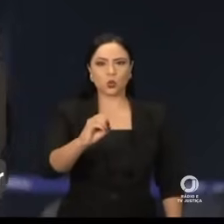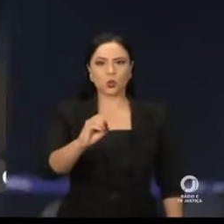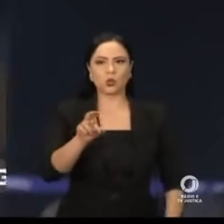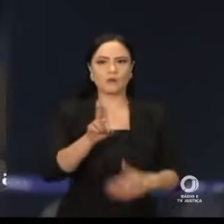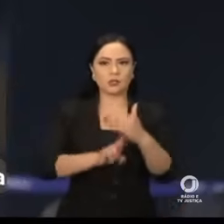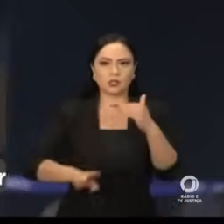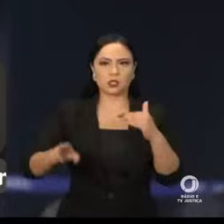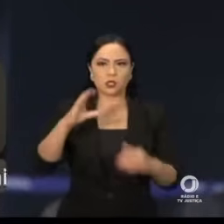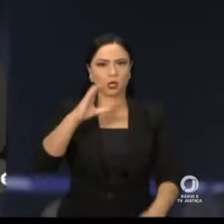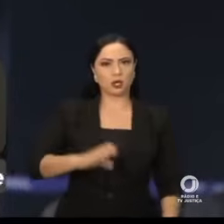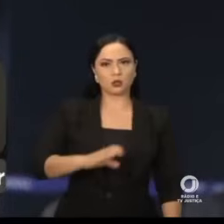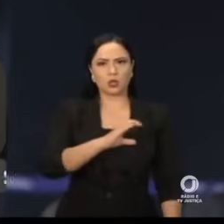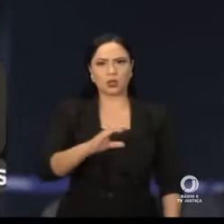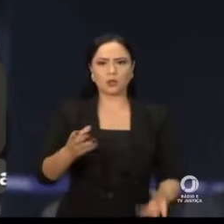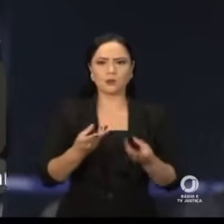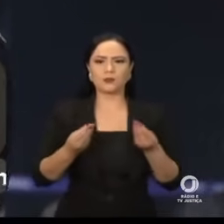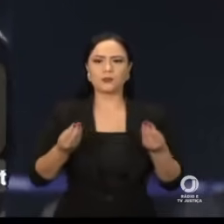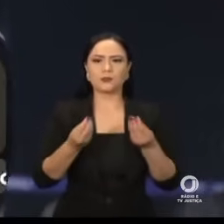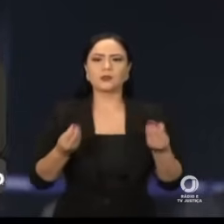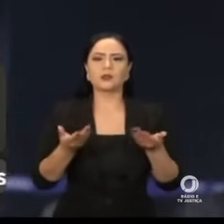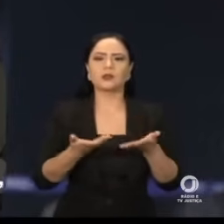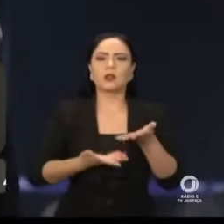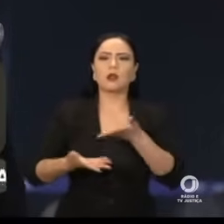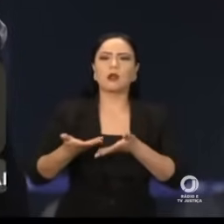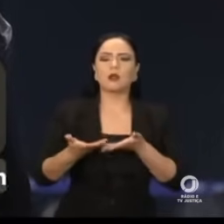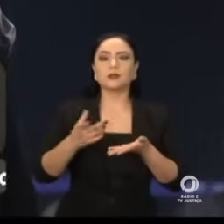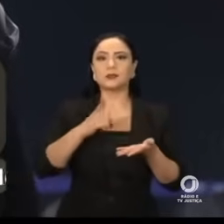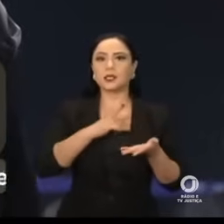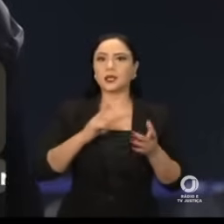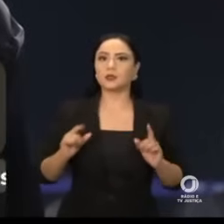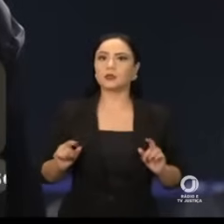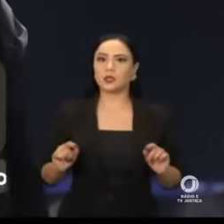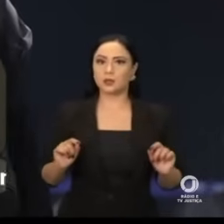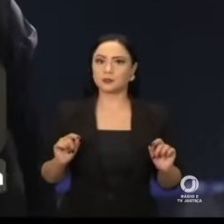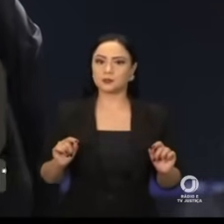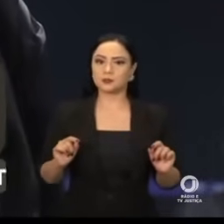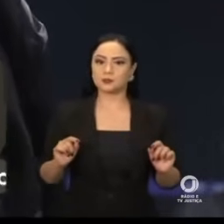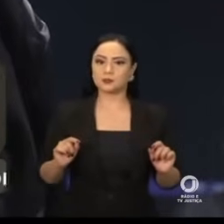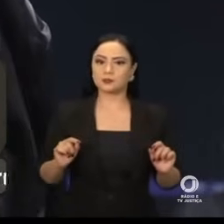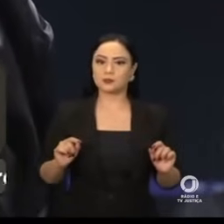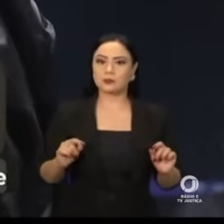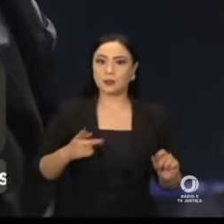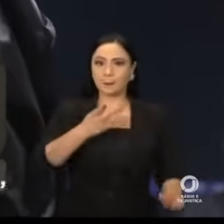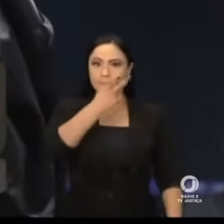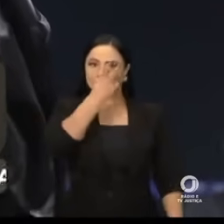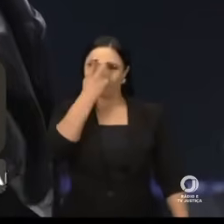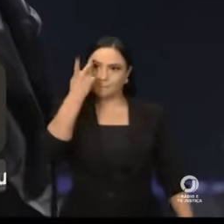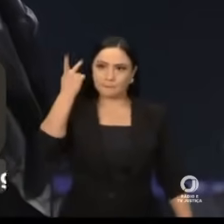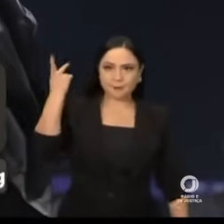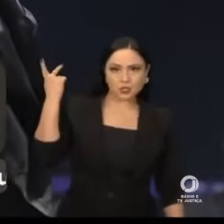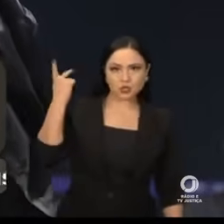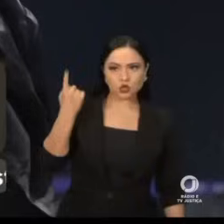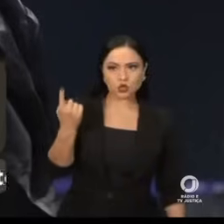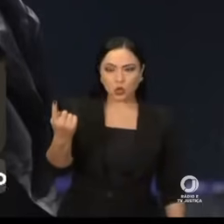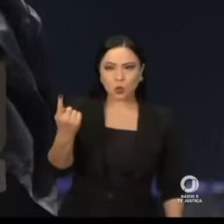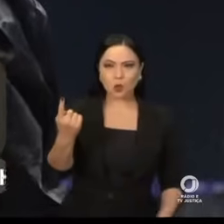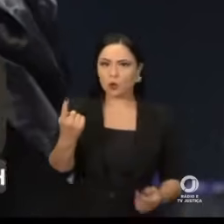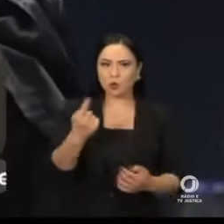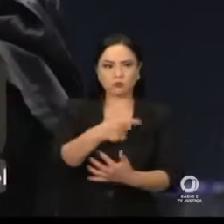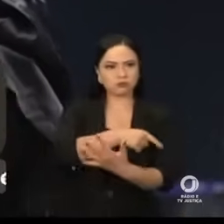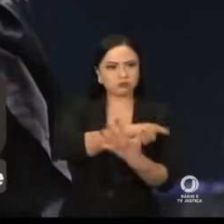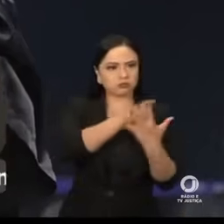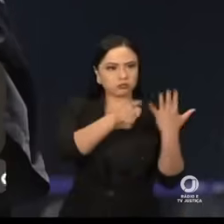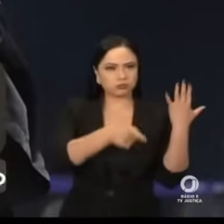determinando que instigação se dá para pessoa ou pessoas determinadas